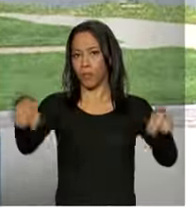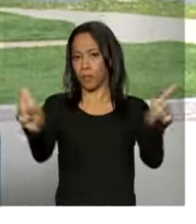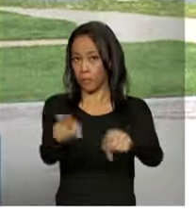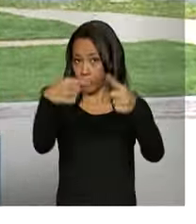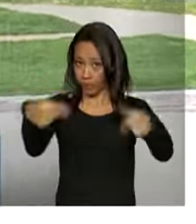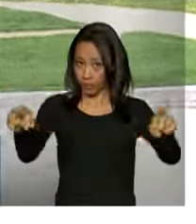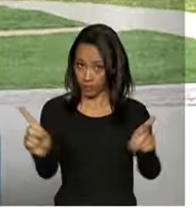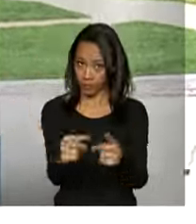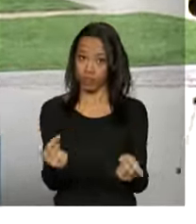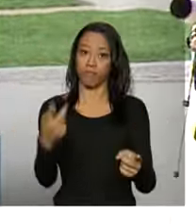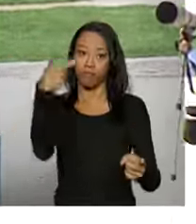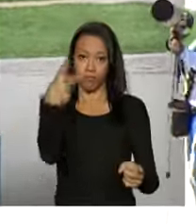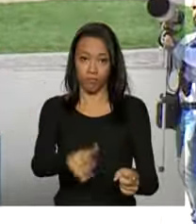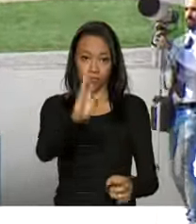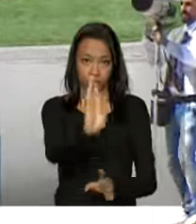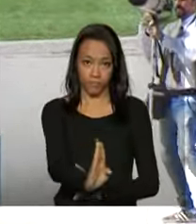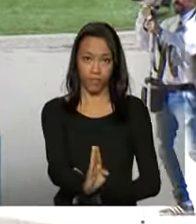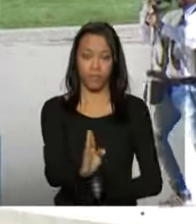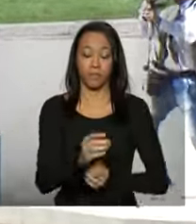guarda montada.